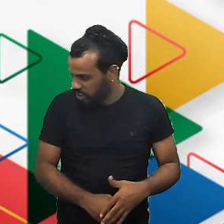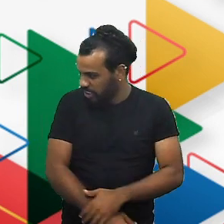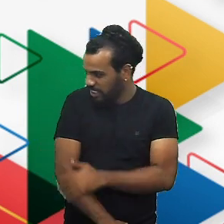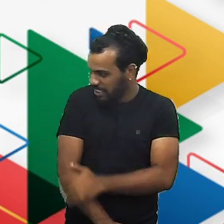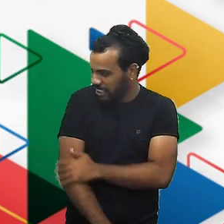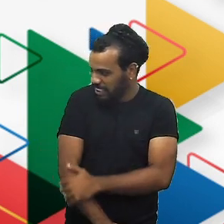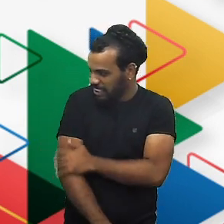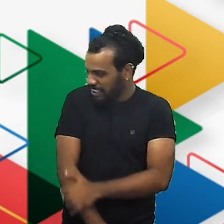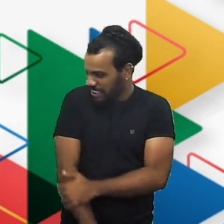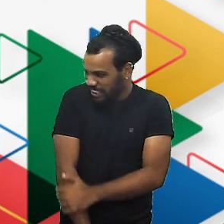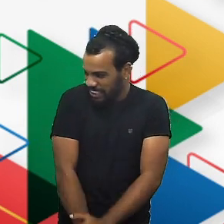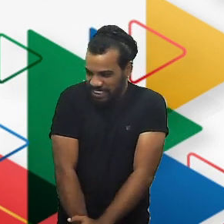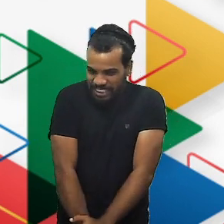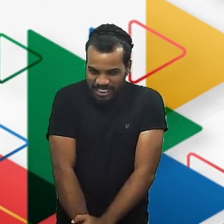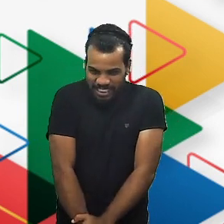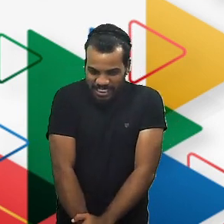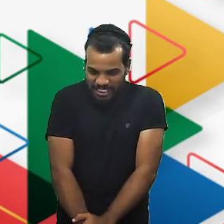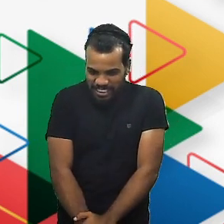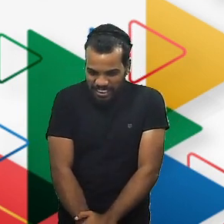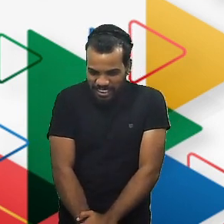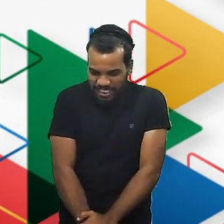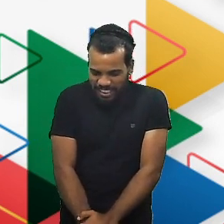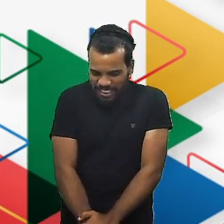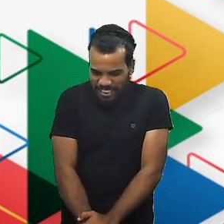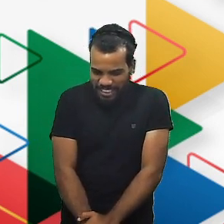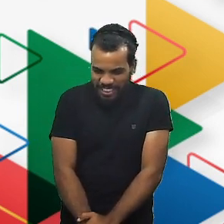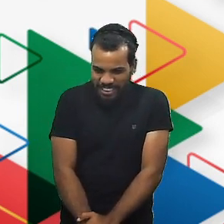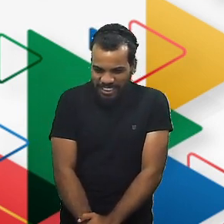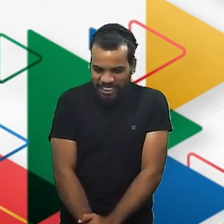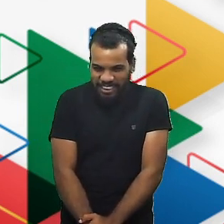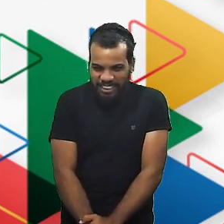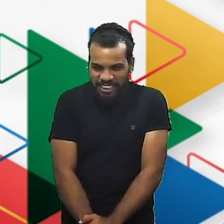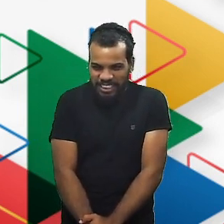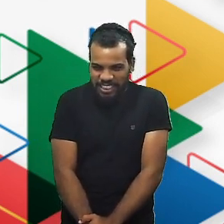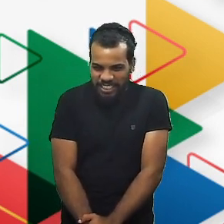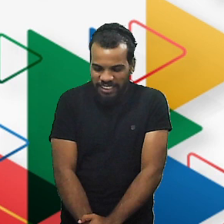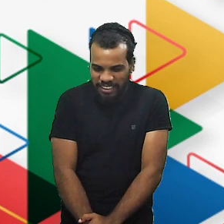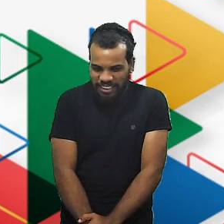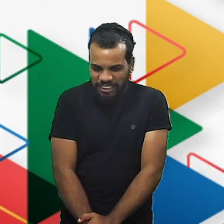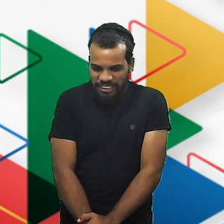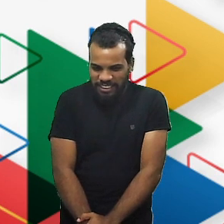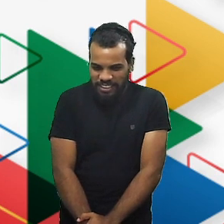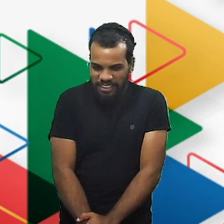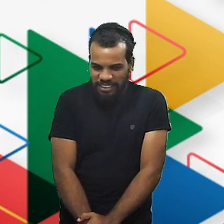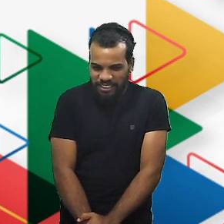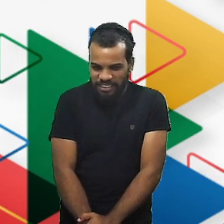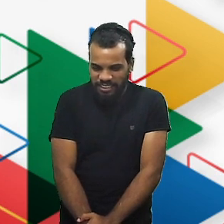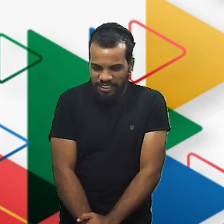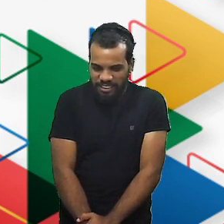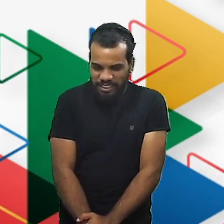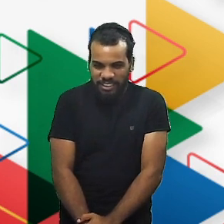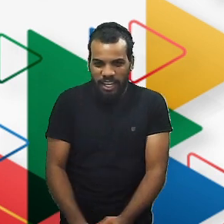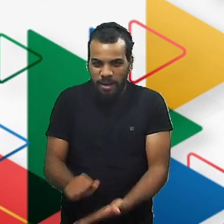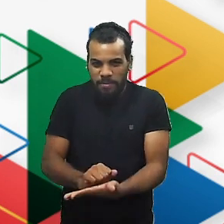Estou acabando aqui de apagar o quadro para você. Robertão está colocando lá na tela geral